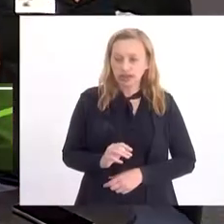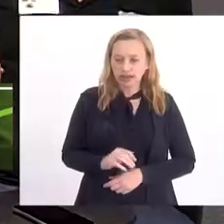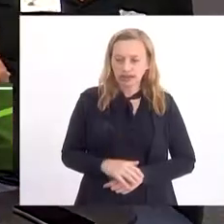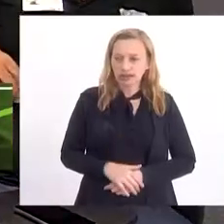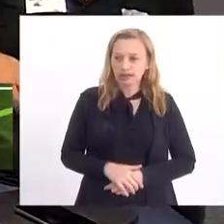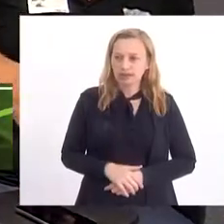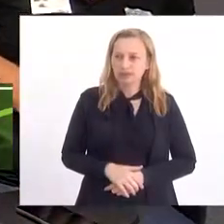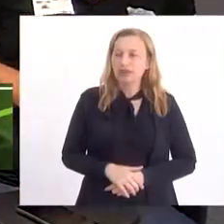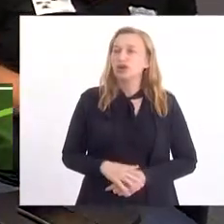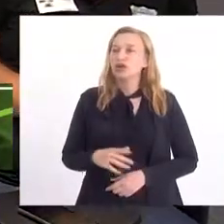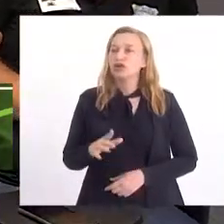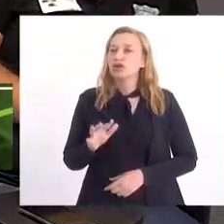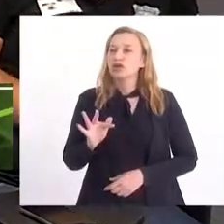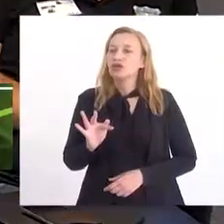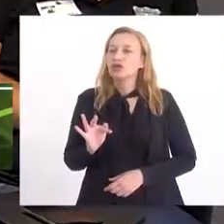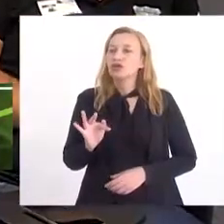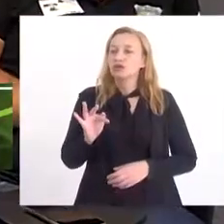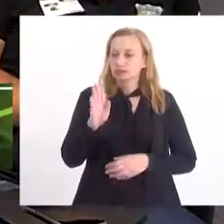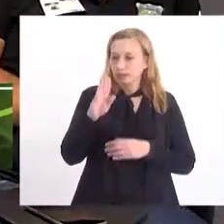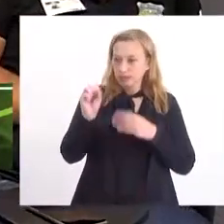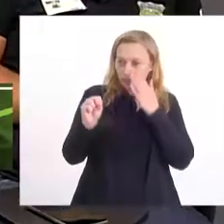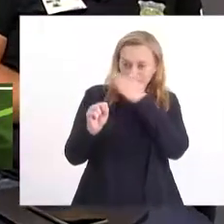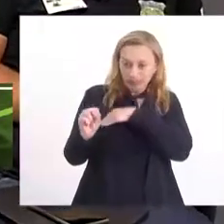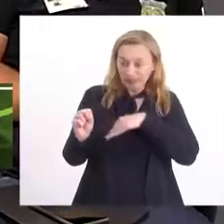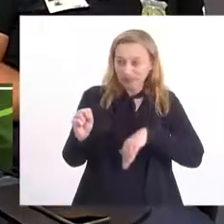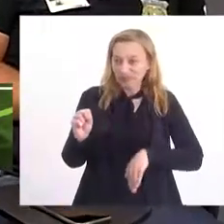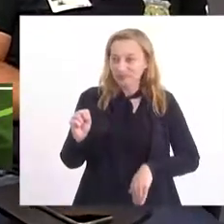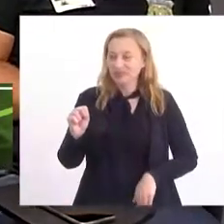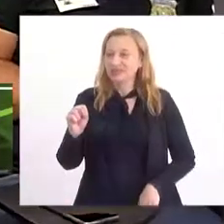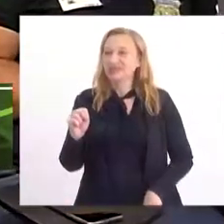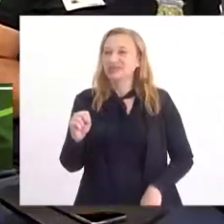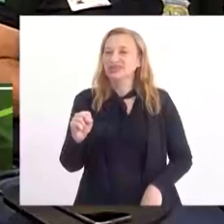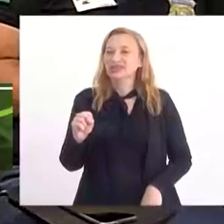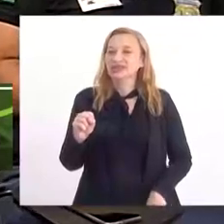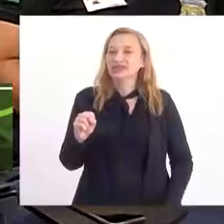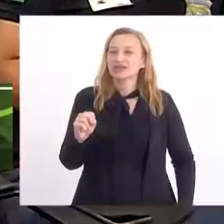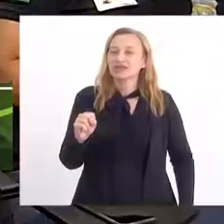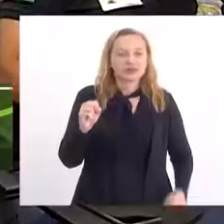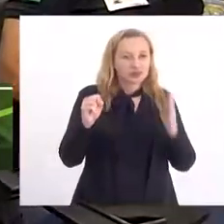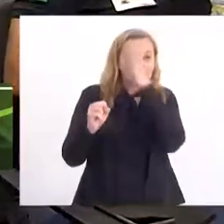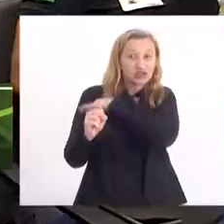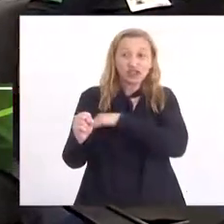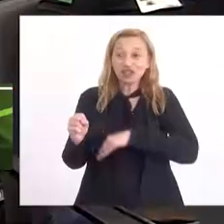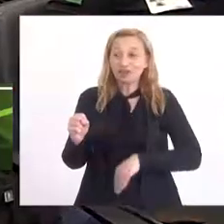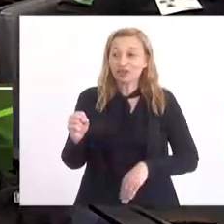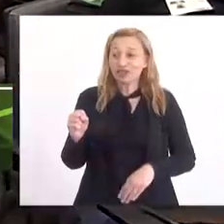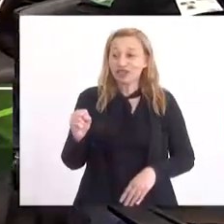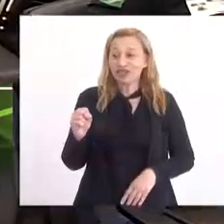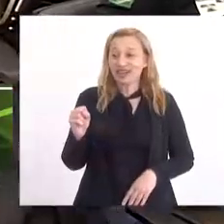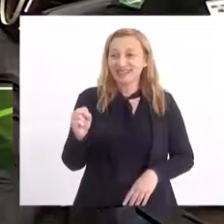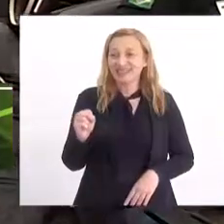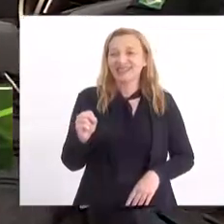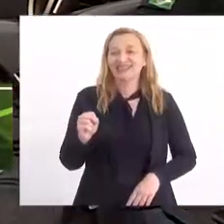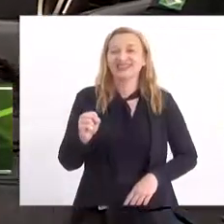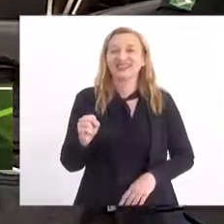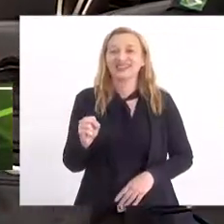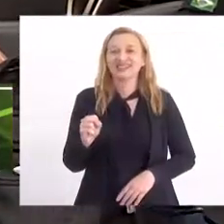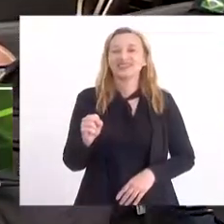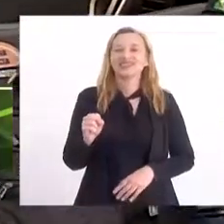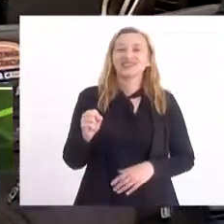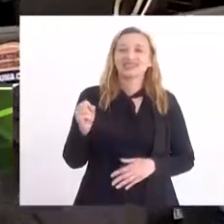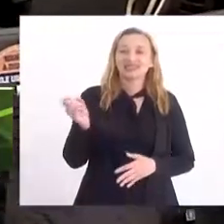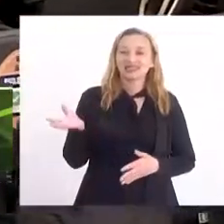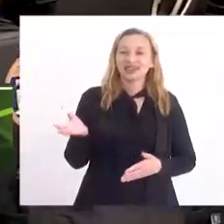fome zero, bolsa, essas bolsas que tem aí de assistência governamental, é uma bolsa de estudo, para